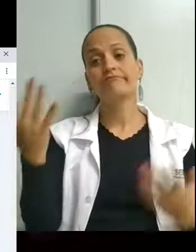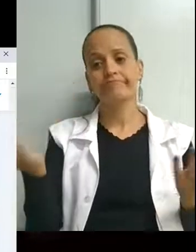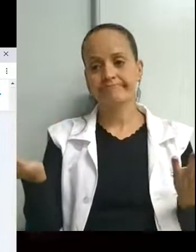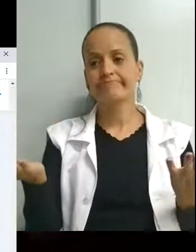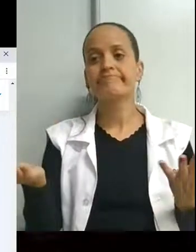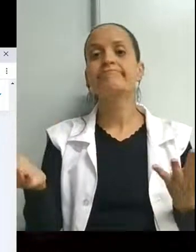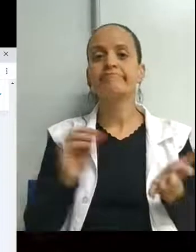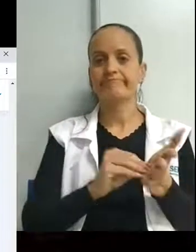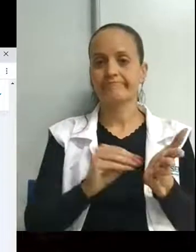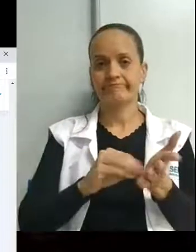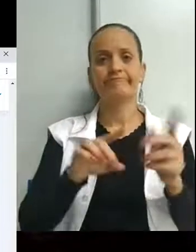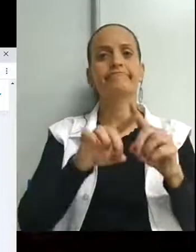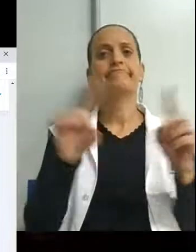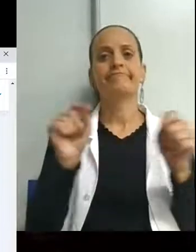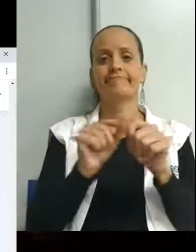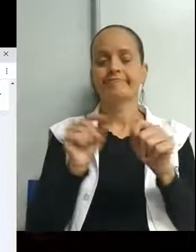certo?